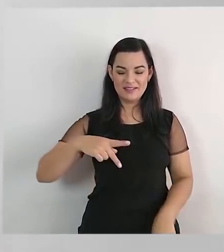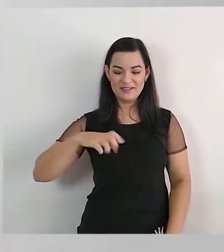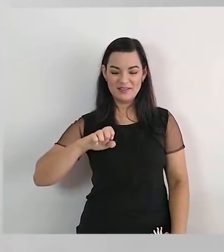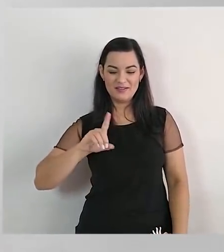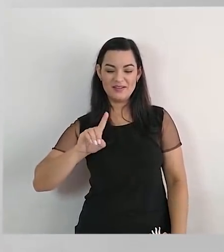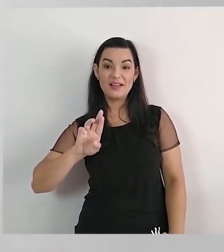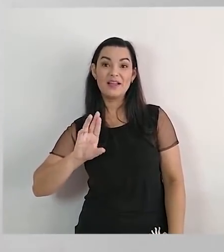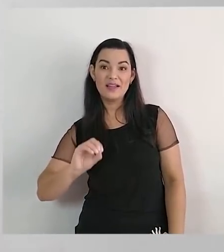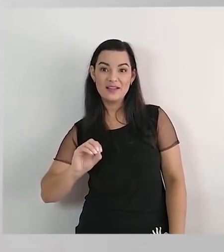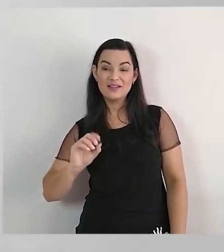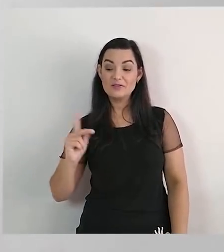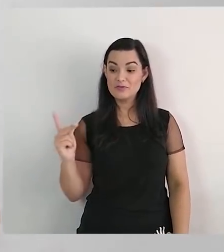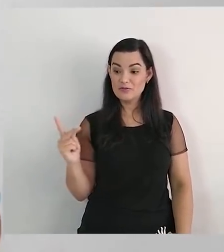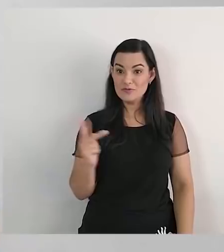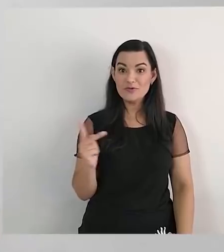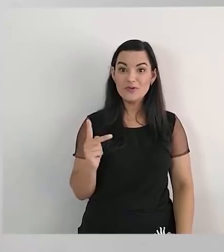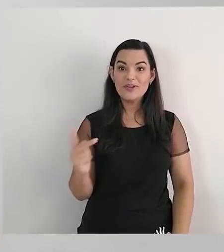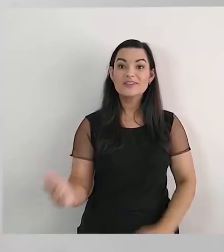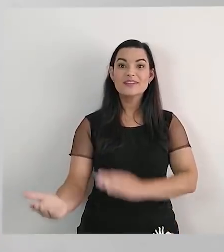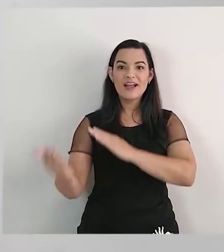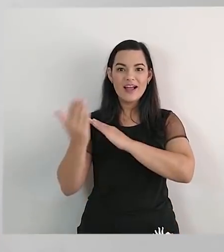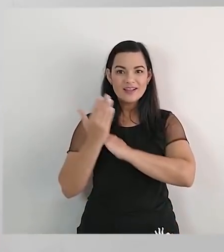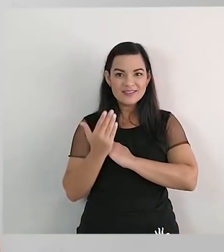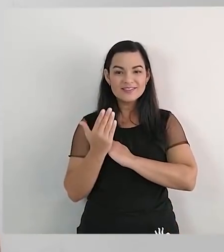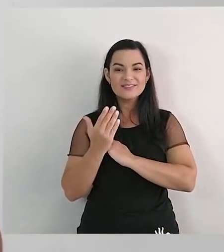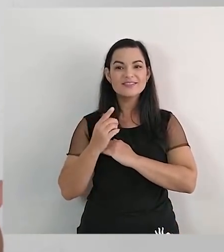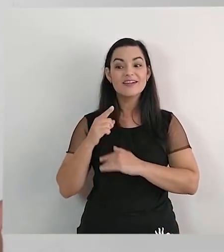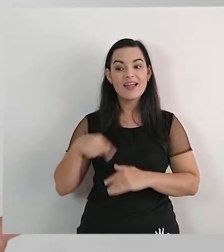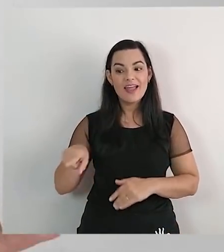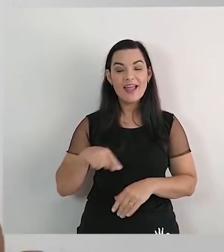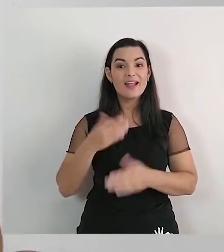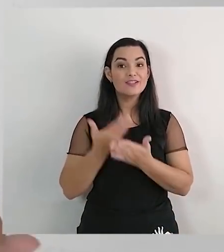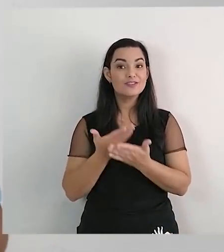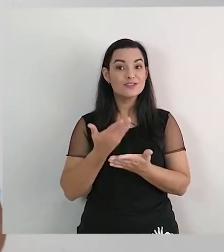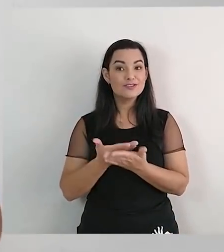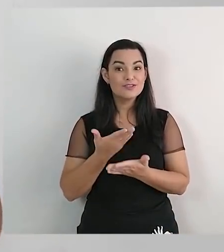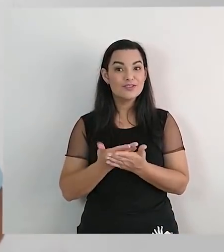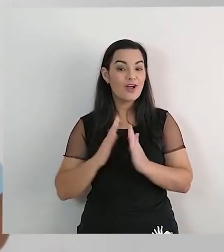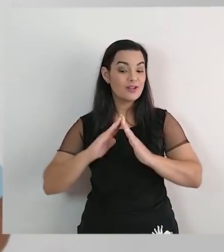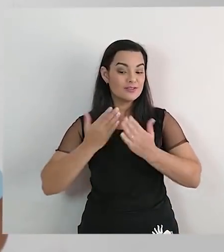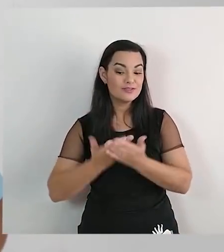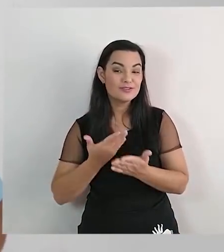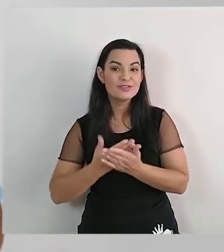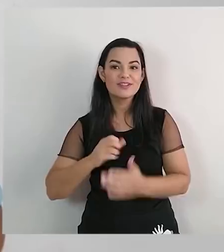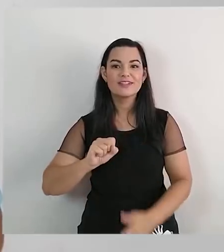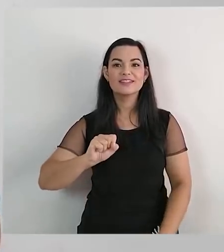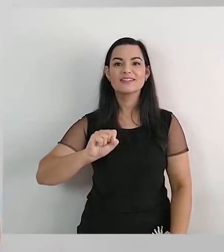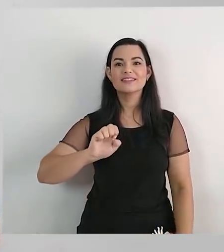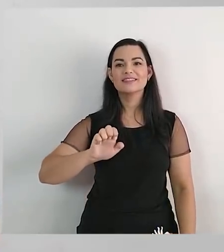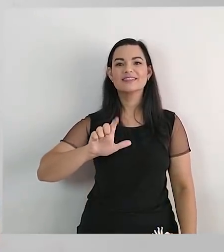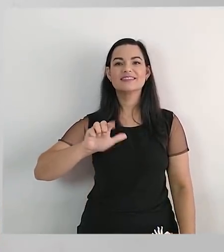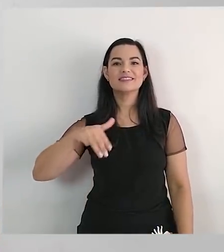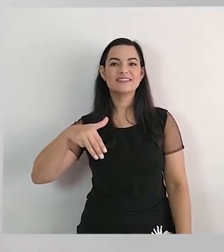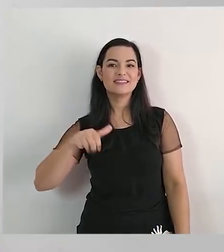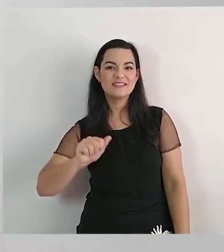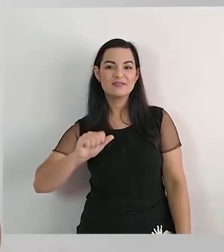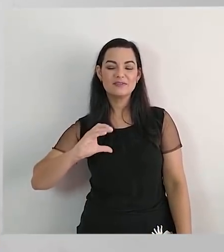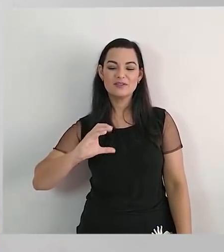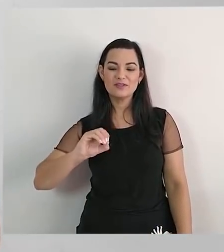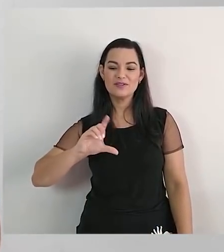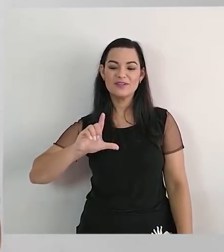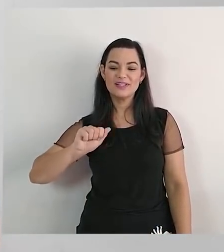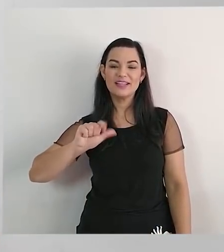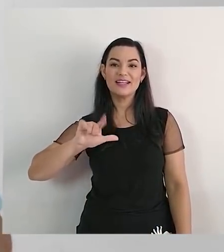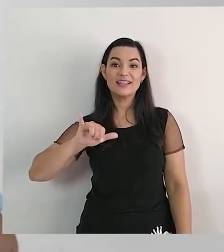escola Selma Colalilo Marques. Então, eles acompanharam todo esse processo de desenvolvimento de